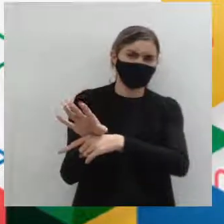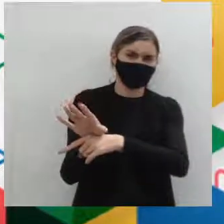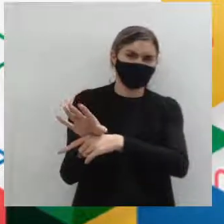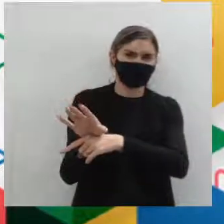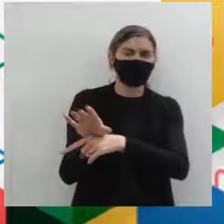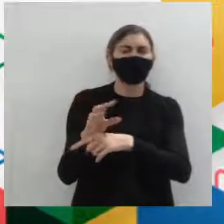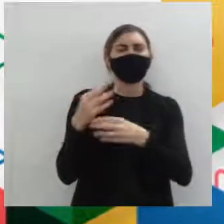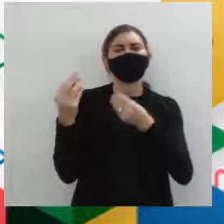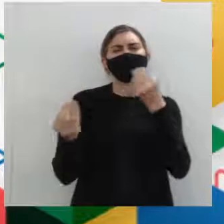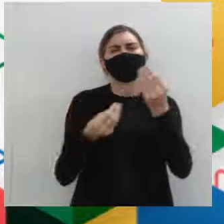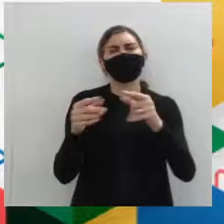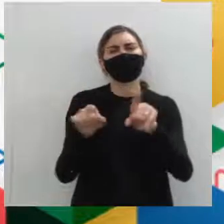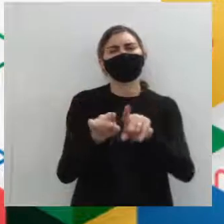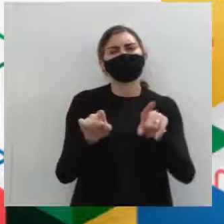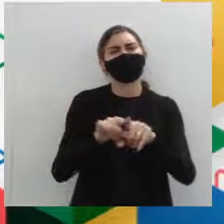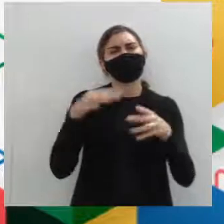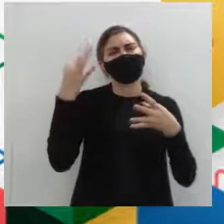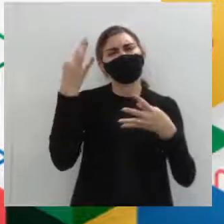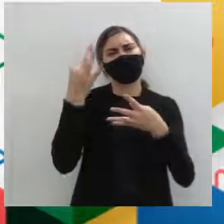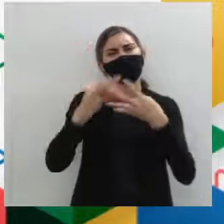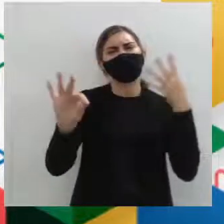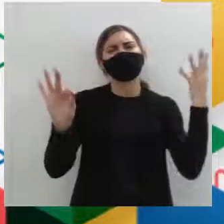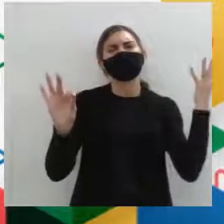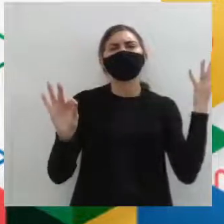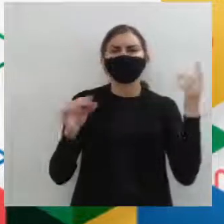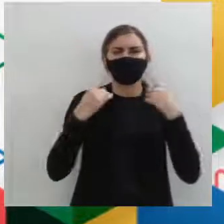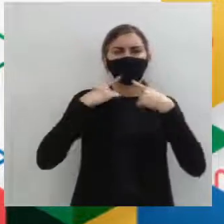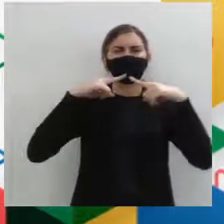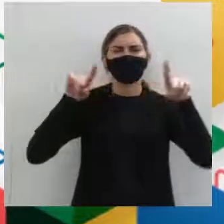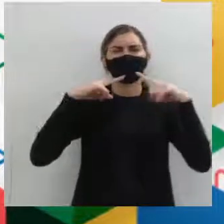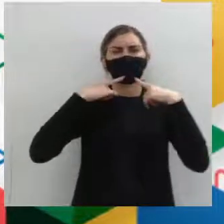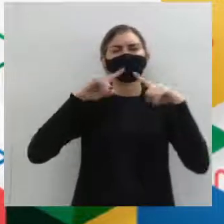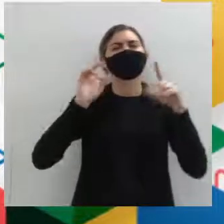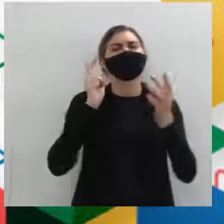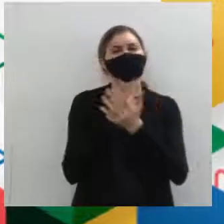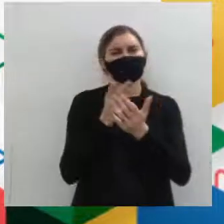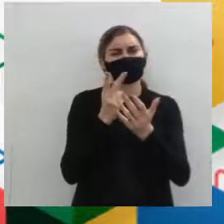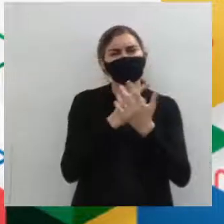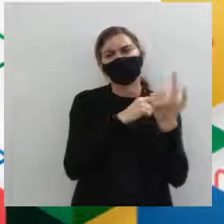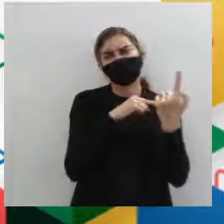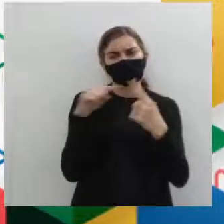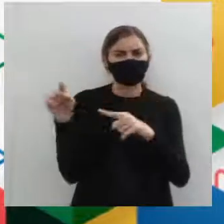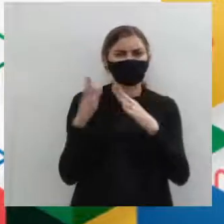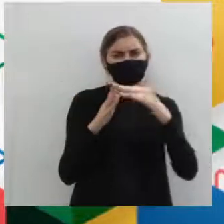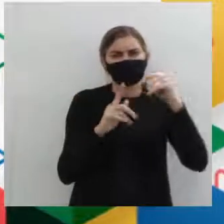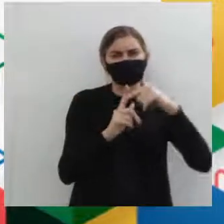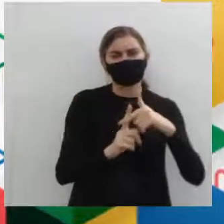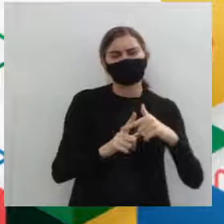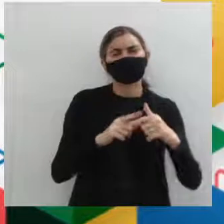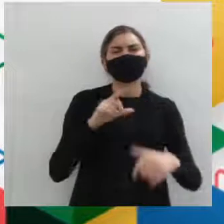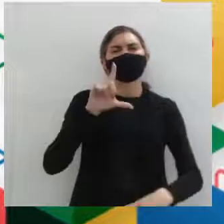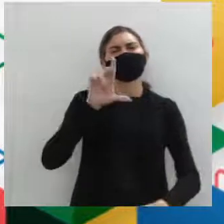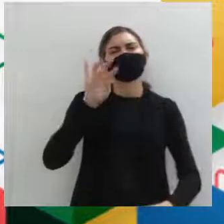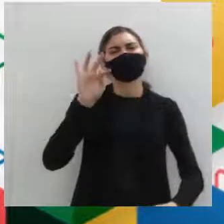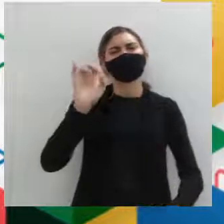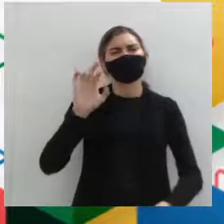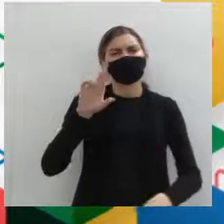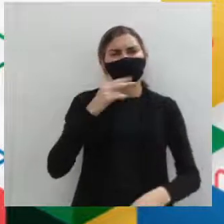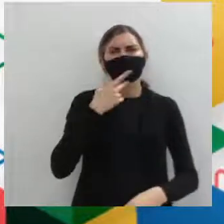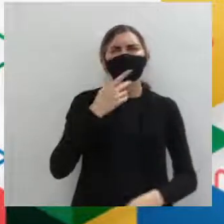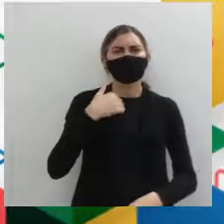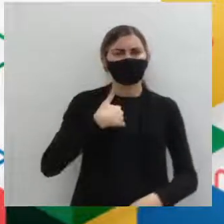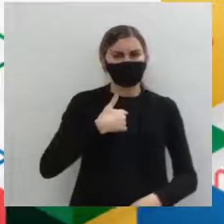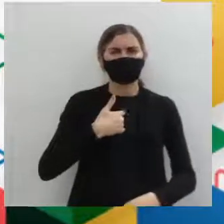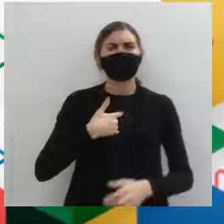ordens, como confirmou sua posição crítica em relação à igreja. Lutero disse que ele